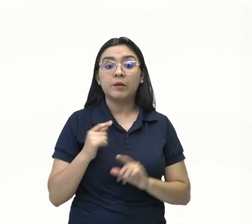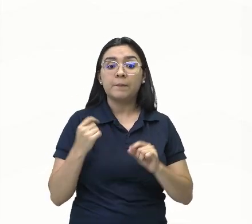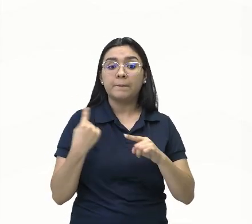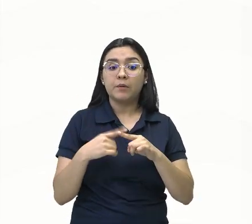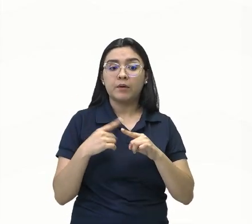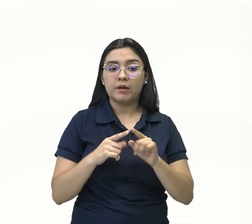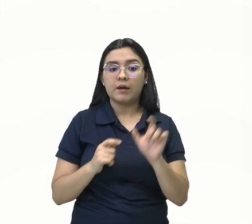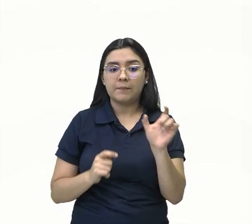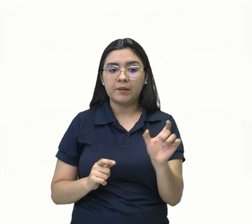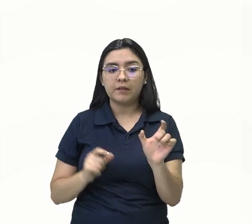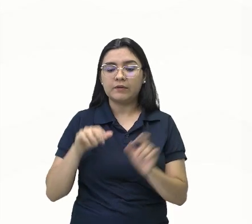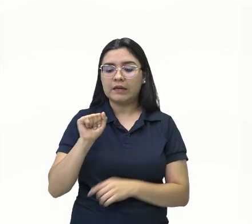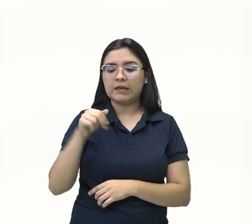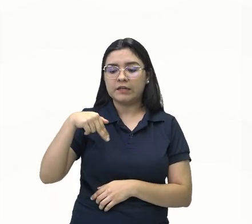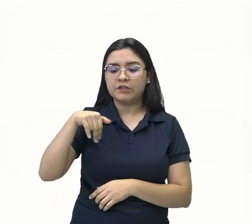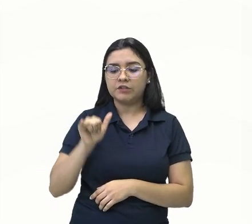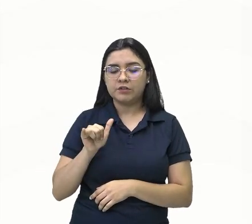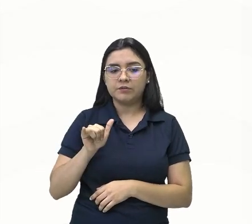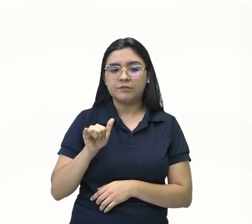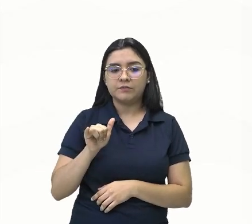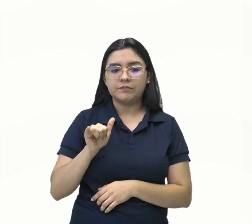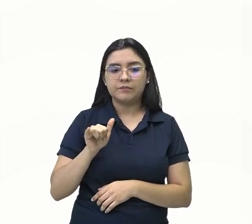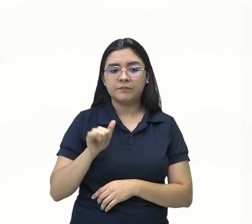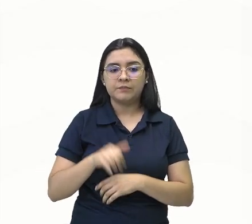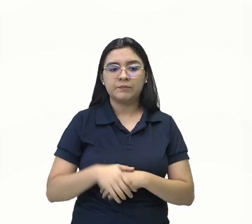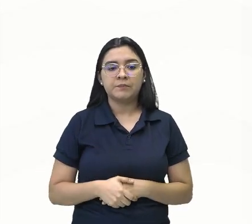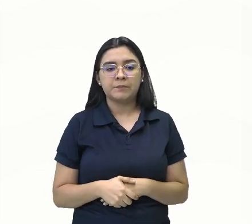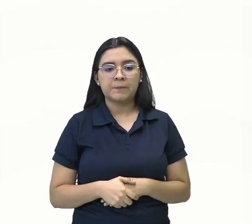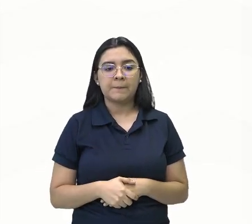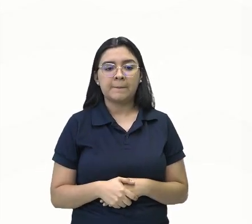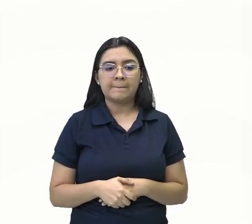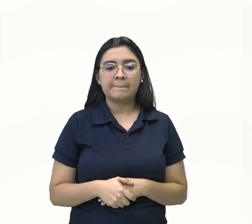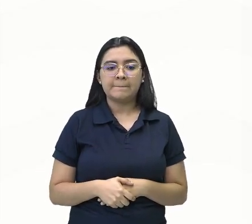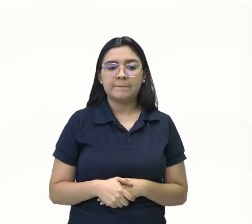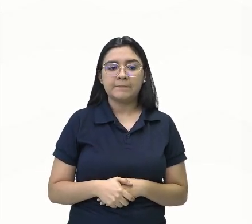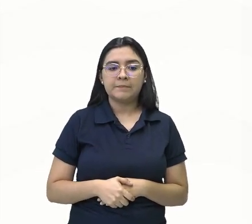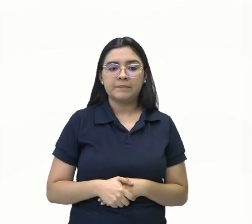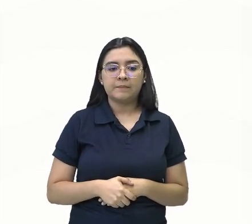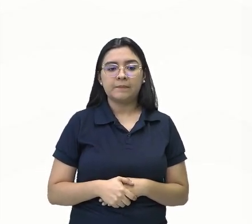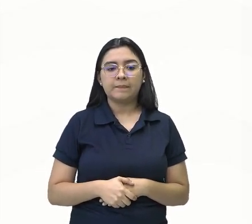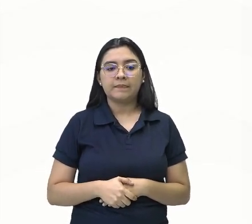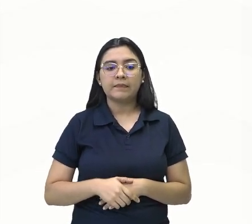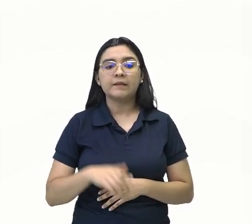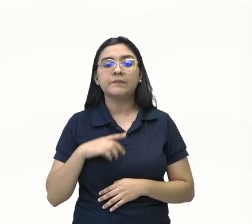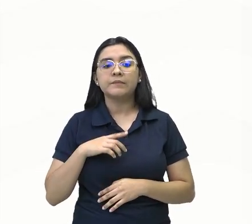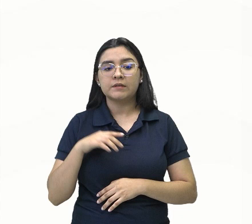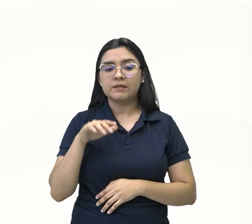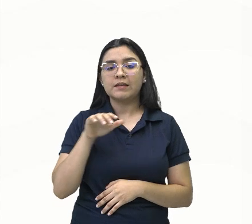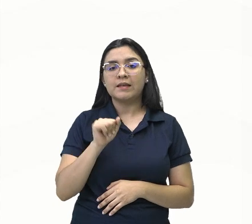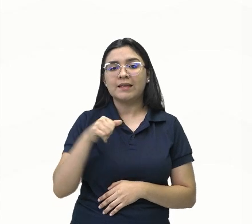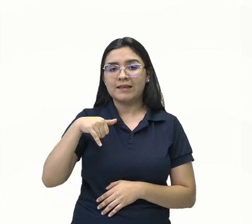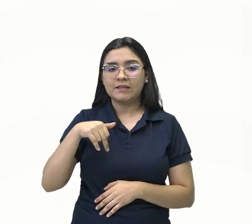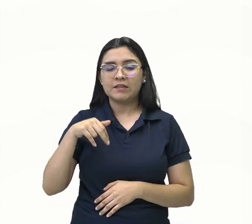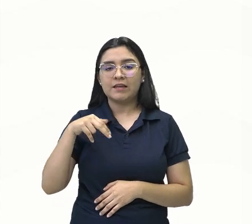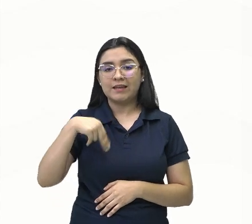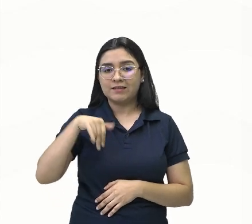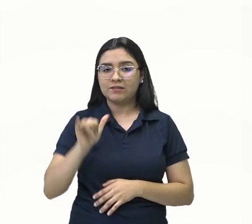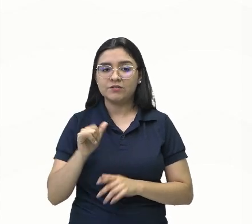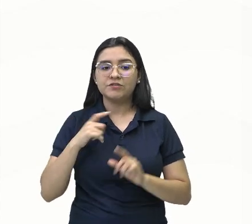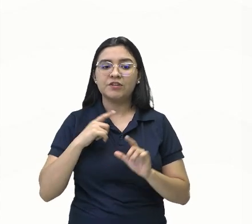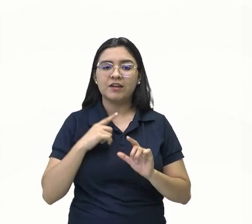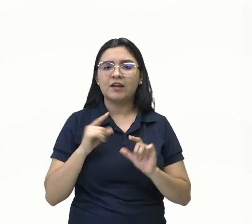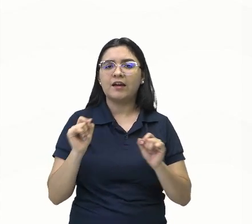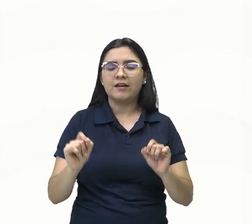palavrinha aqui, o any, tá? Deixa eu colocar um pouquinho mais para cá, inclusive. Olha só, o any, ele já dá essa ideia de negação, tá? Então eu não vou negar